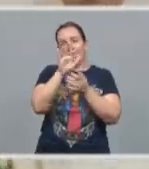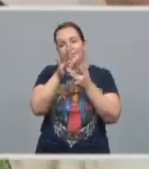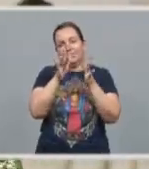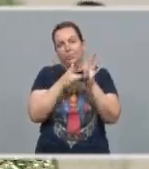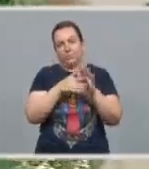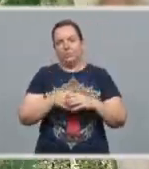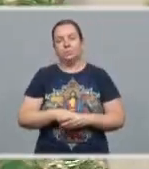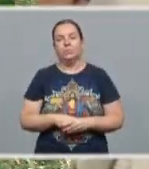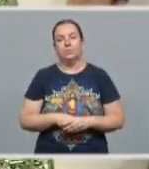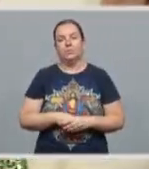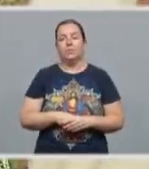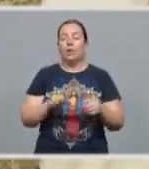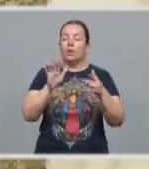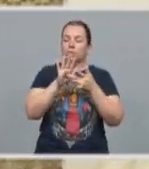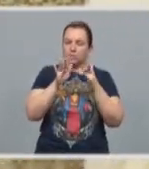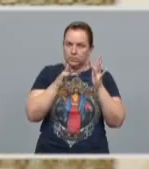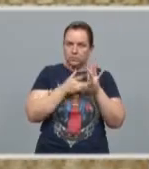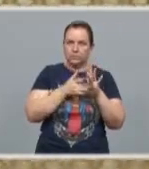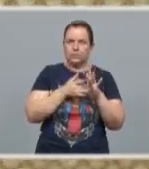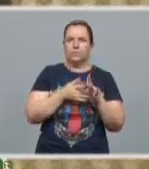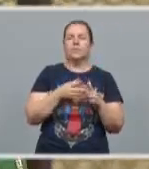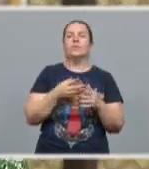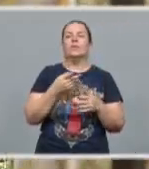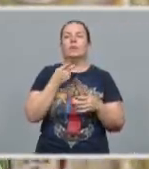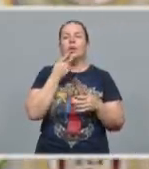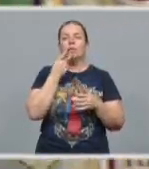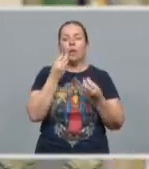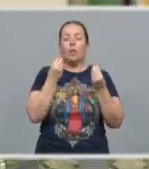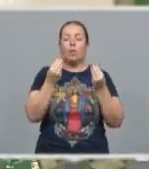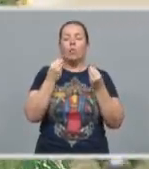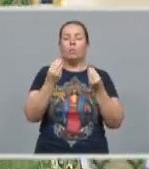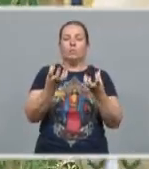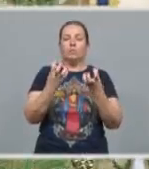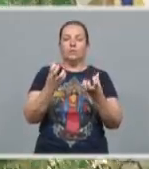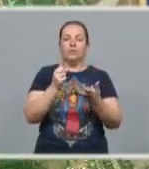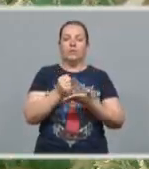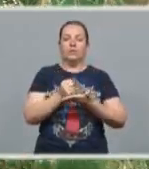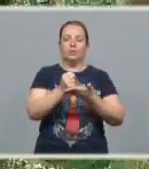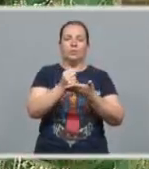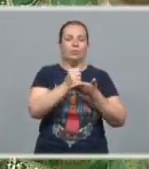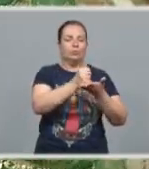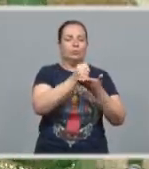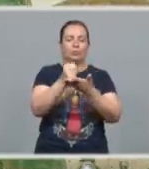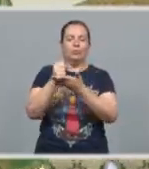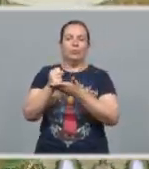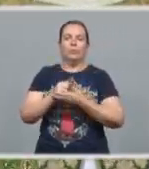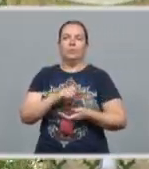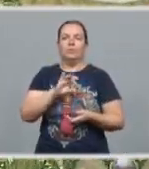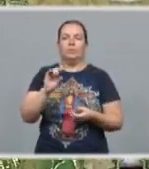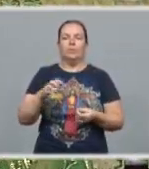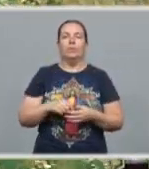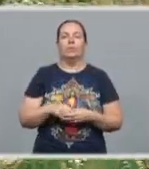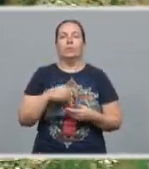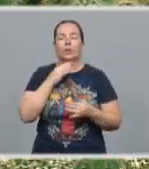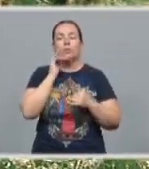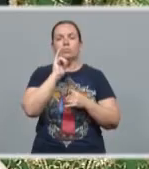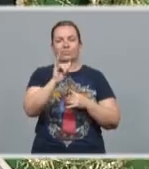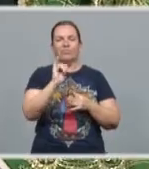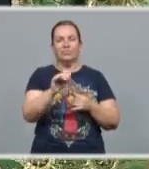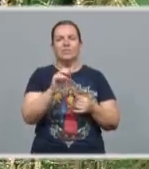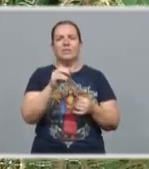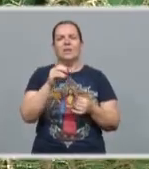veremos daqui para frente, como Ele quer nos ajudar. Eu tenho divulgado muito a devoção das Santas